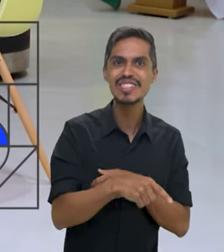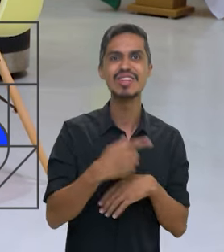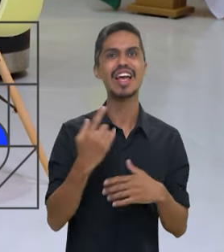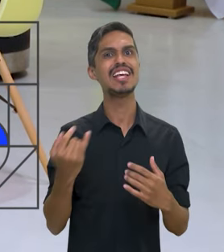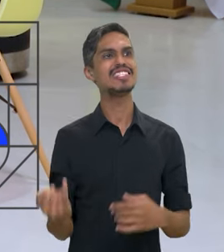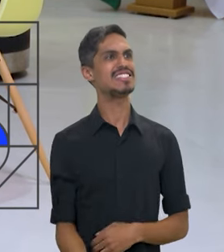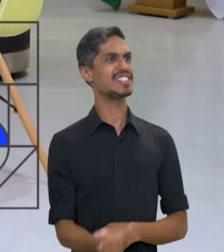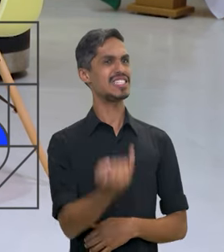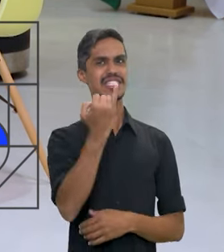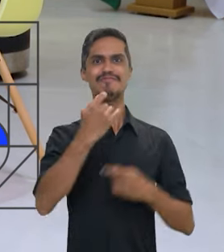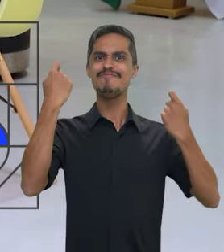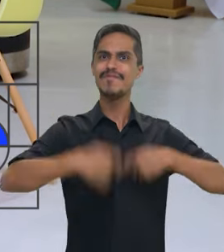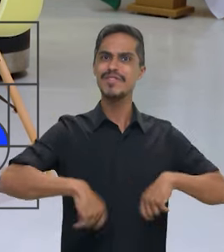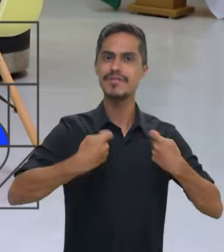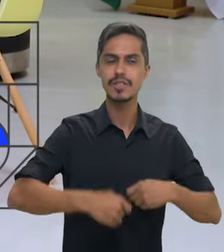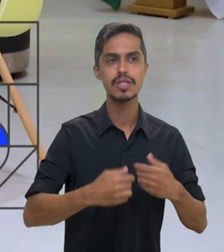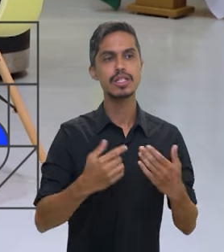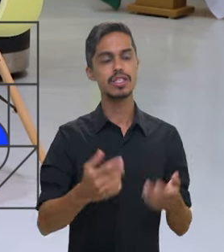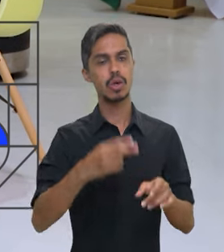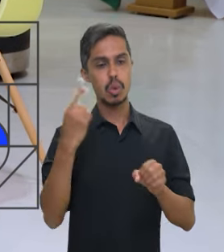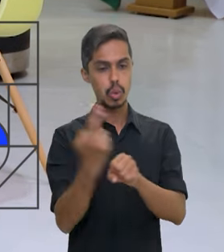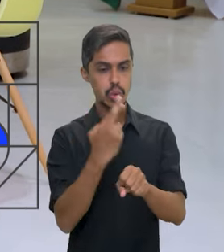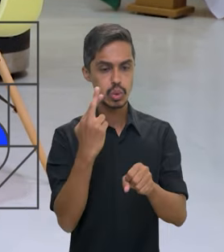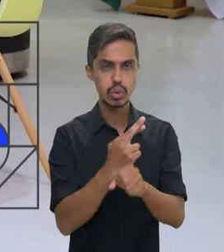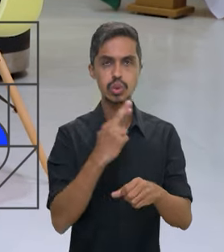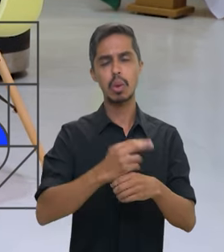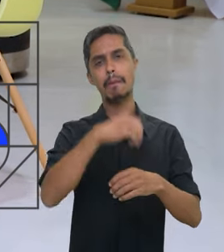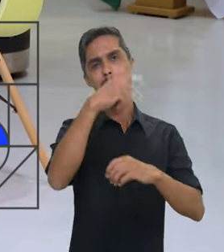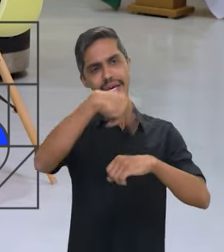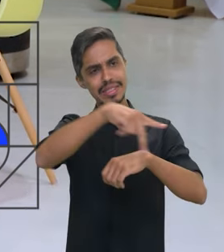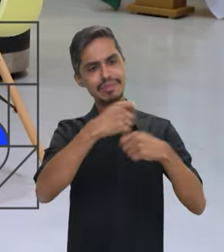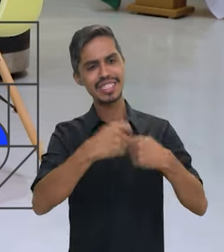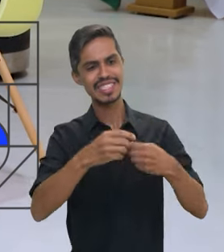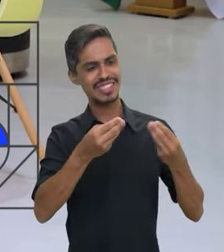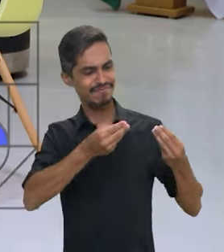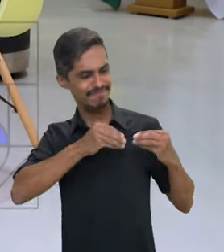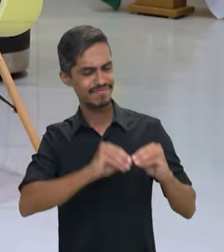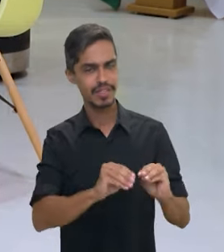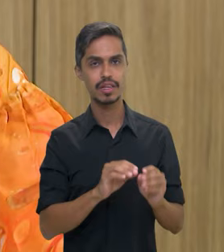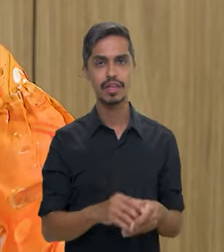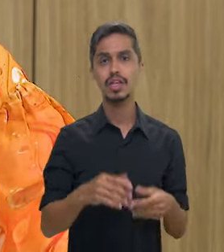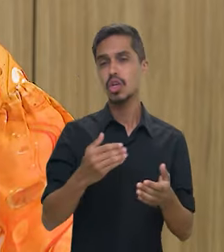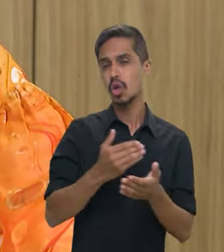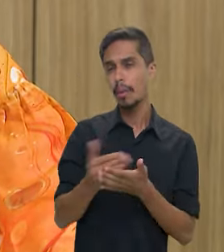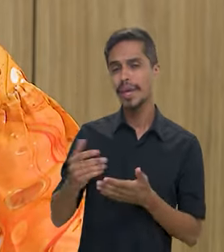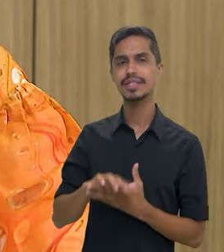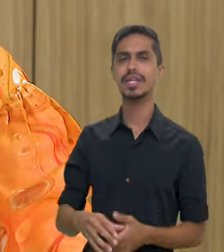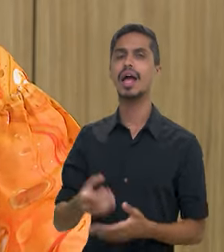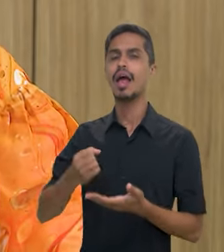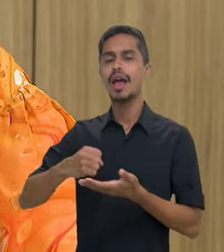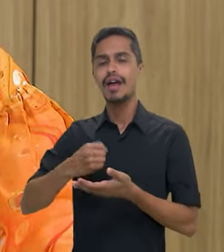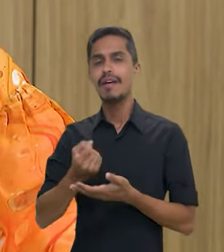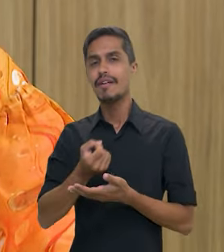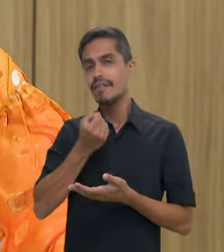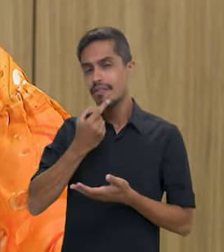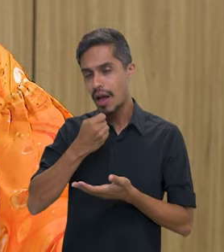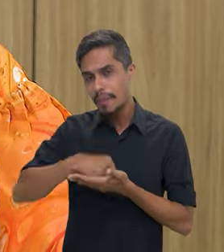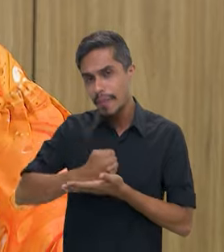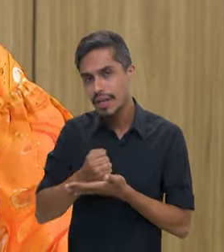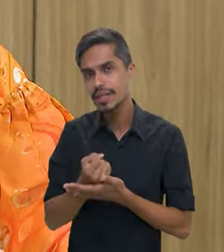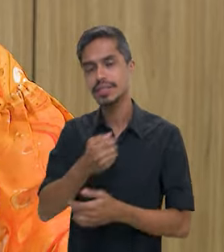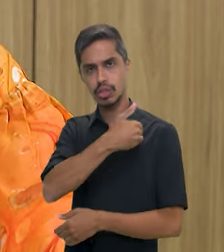necessários para essa reconstrução do país, que vão da farmácia popular,